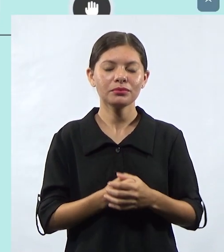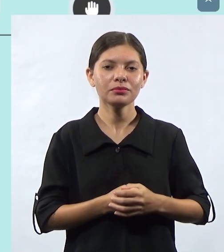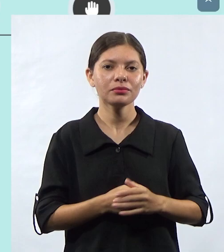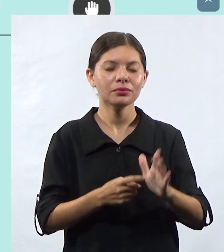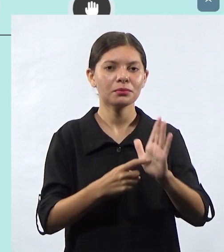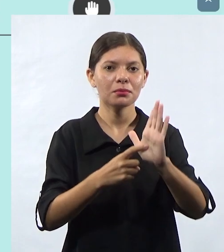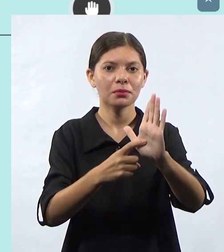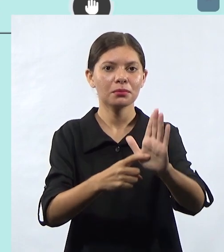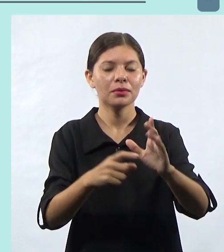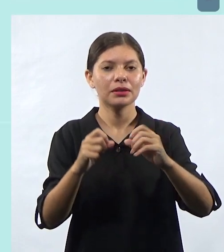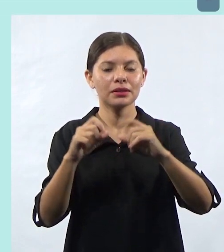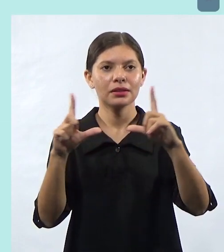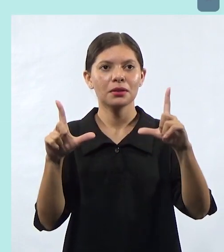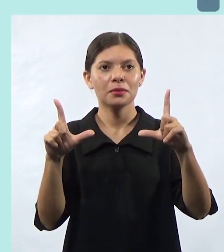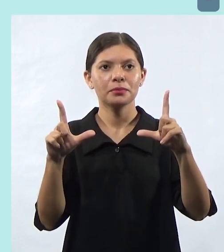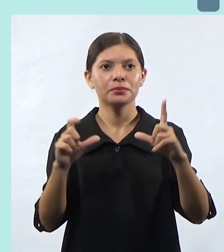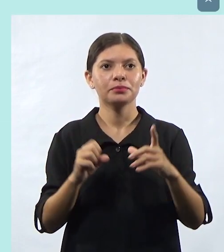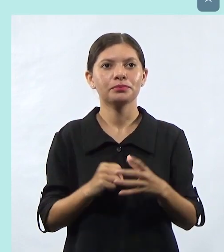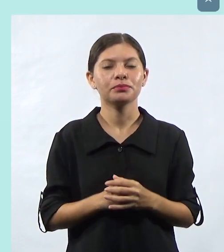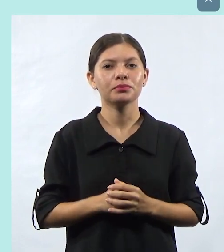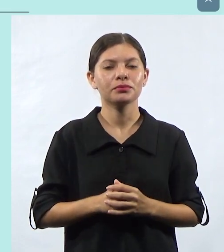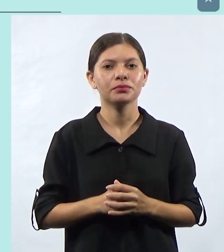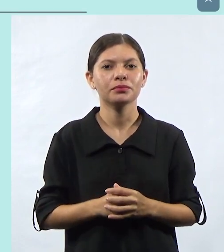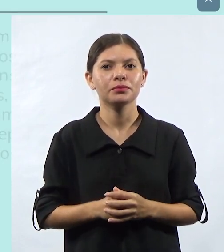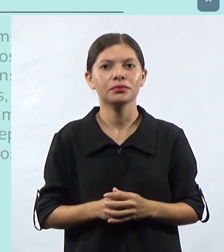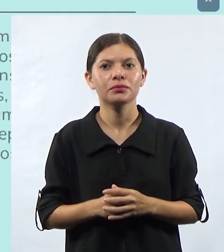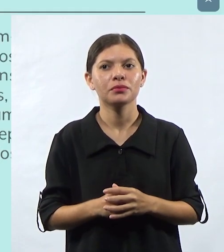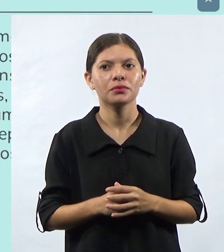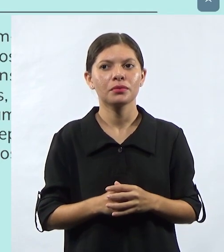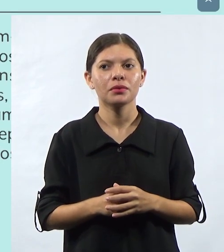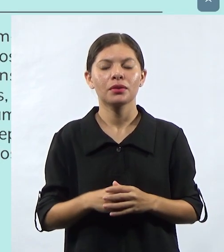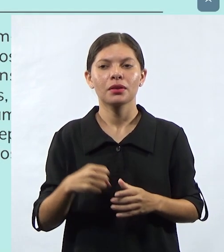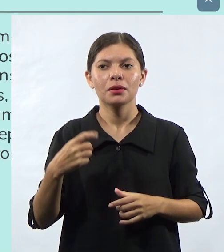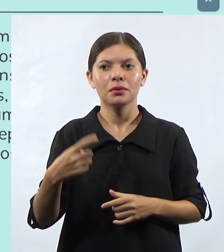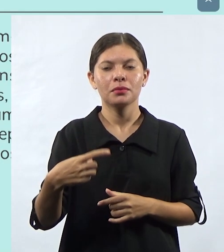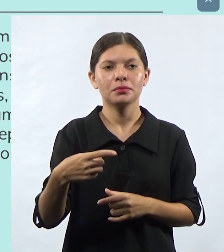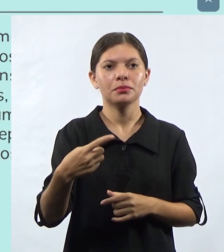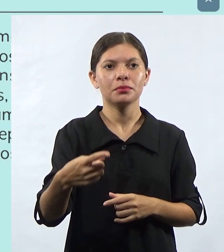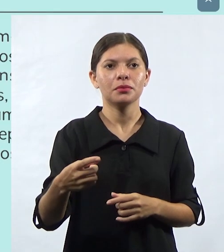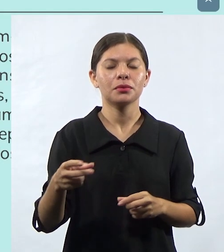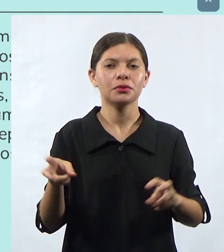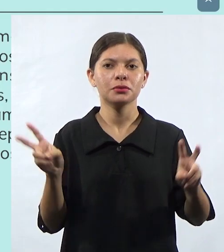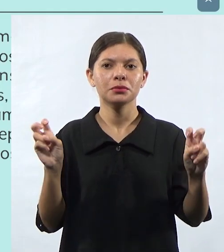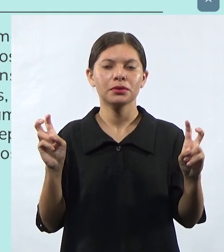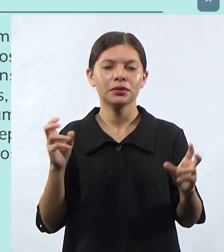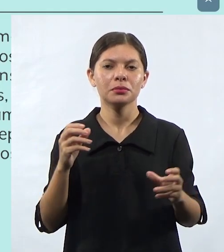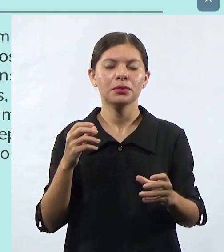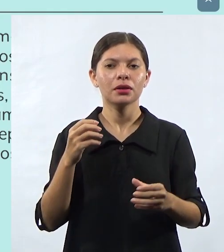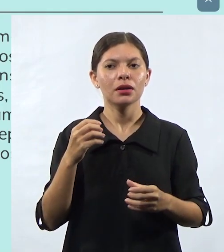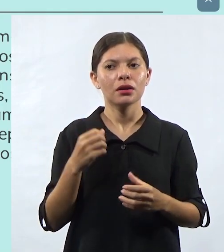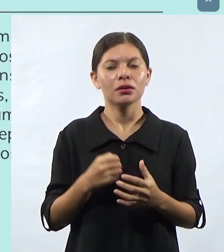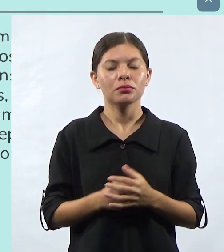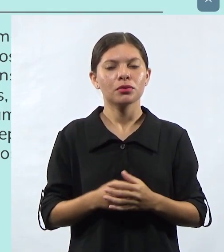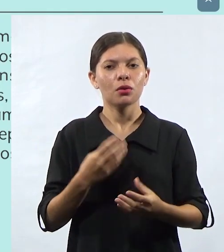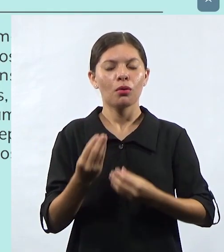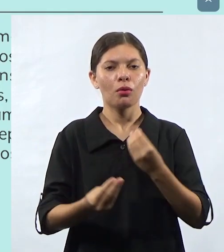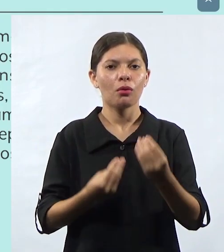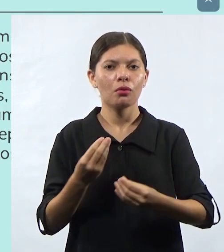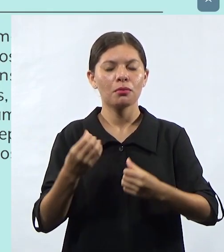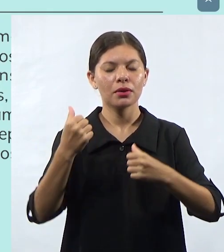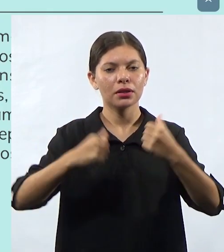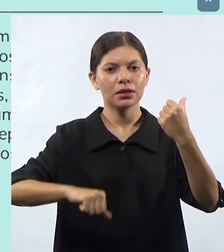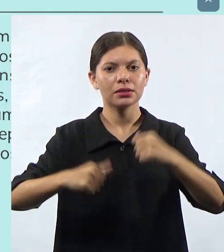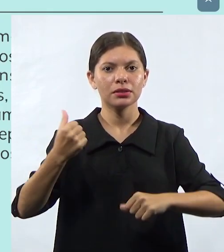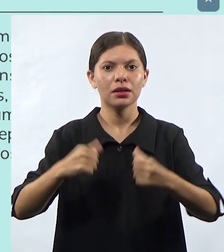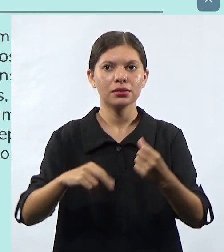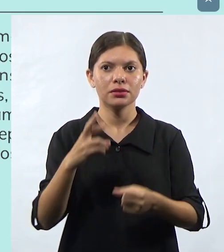na tela interativa. Bom, então... O nosso próximo tópico é justamente como analisar esses resultados. Olha, é muito